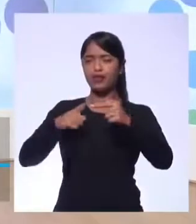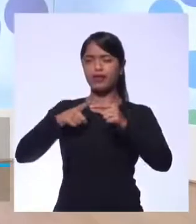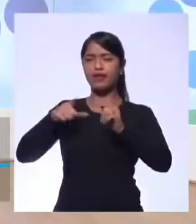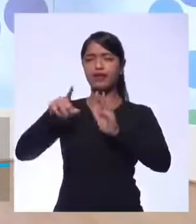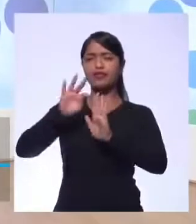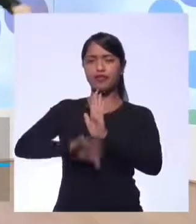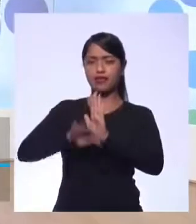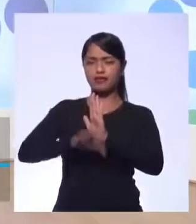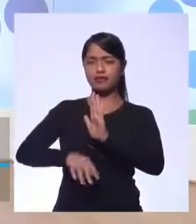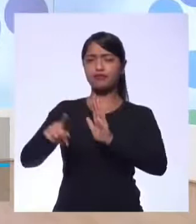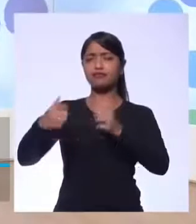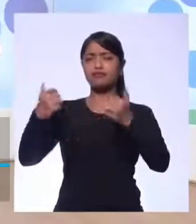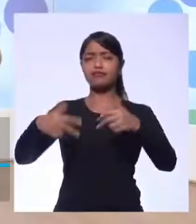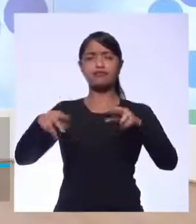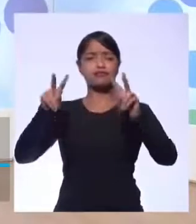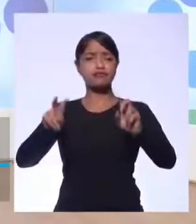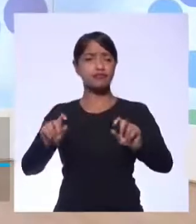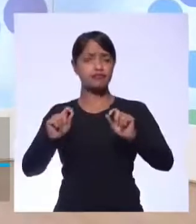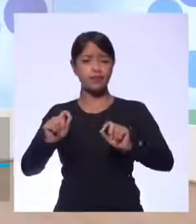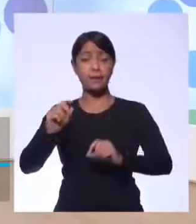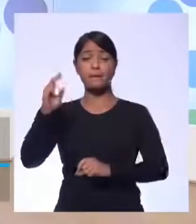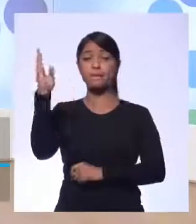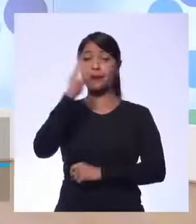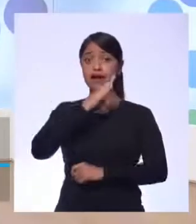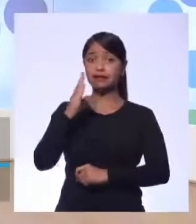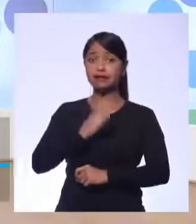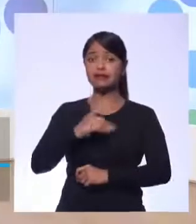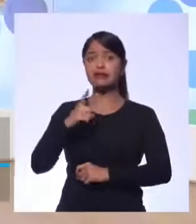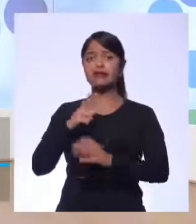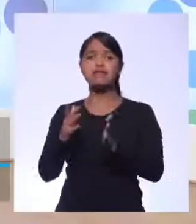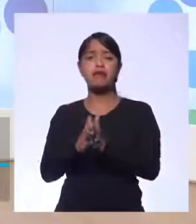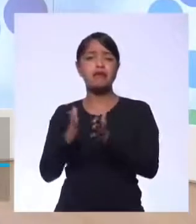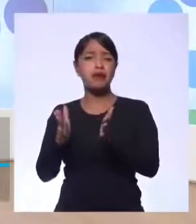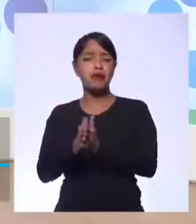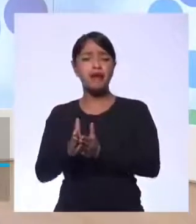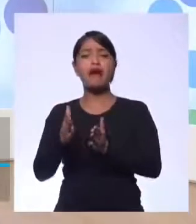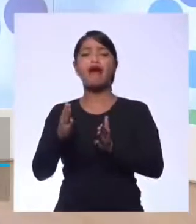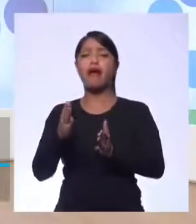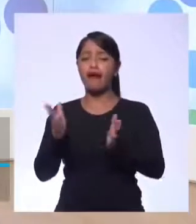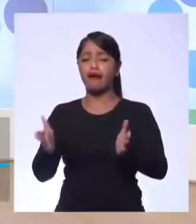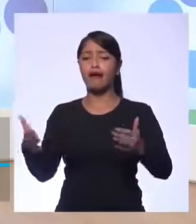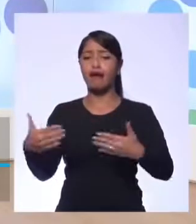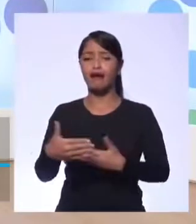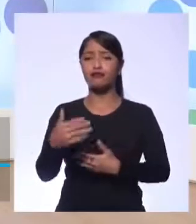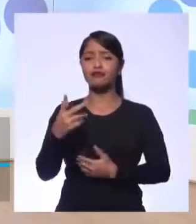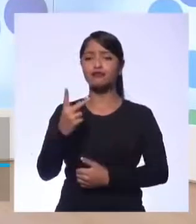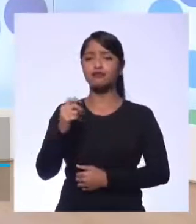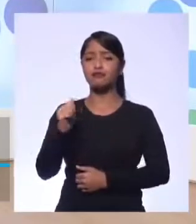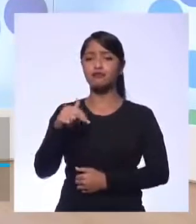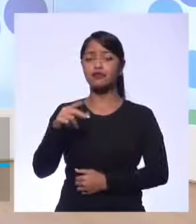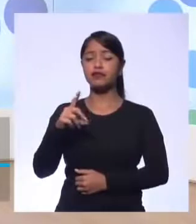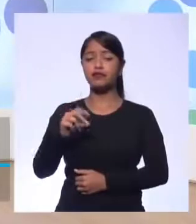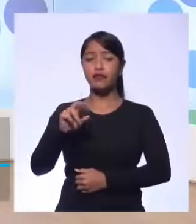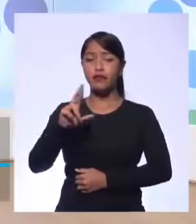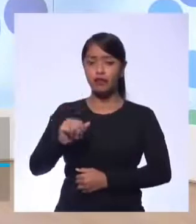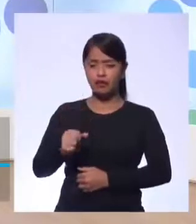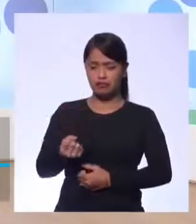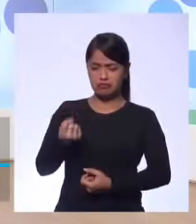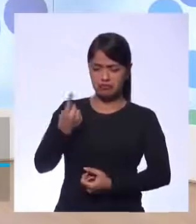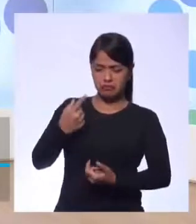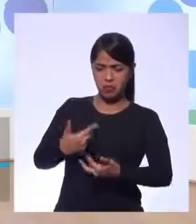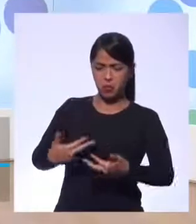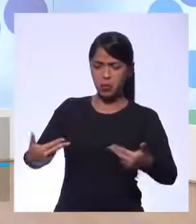sobre a pobreza no Brasil, a caixa de Pandora brasileira. A gente viu, a Andréia até estava mostrando para mim, lá